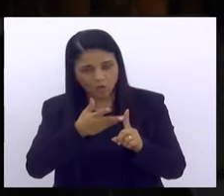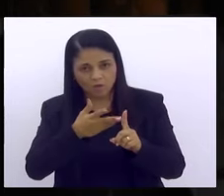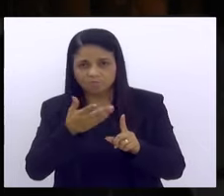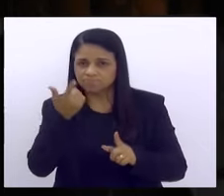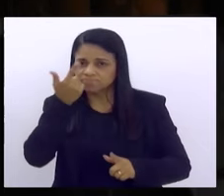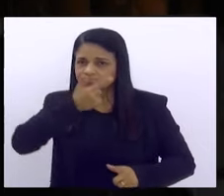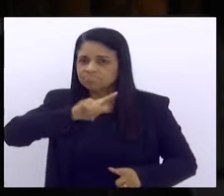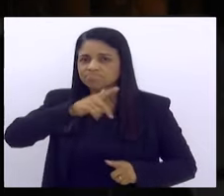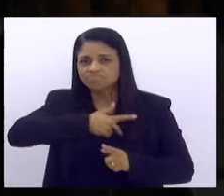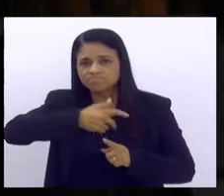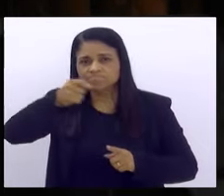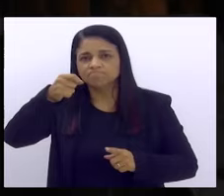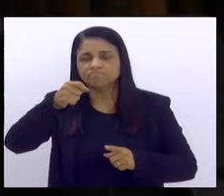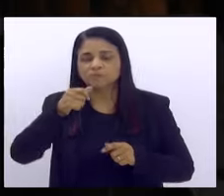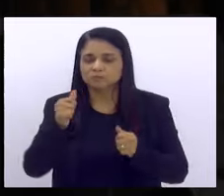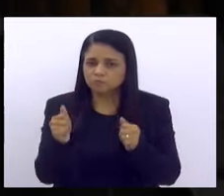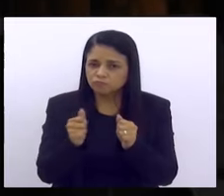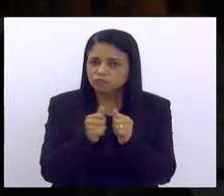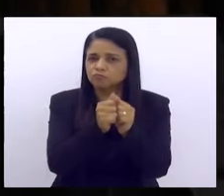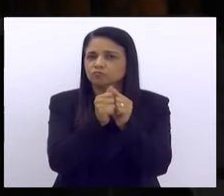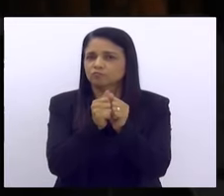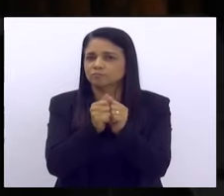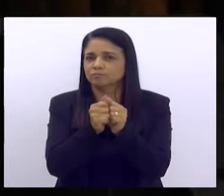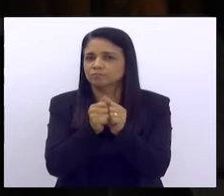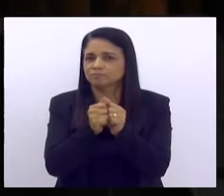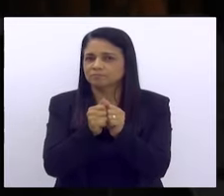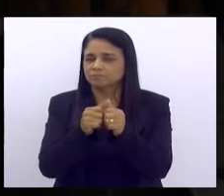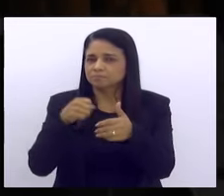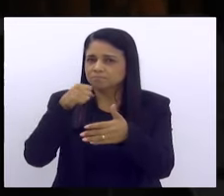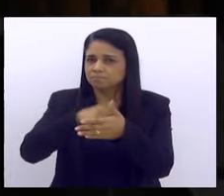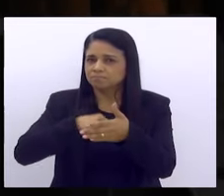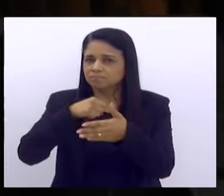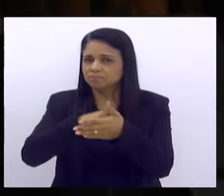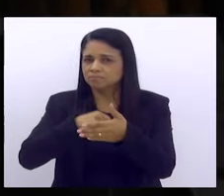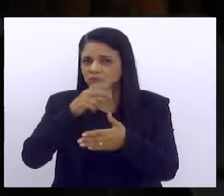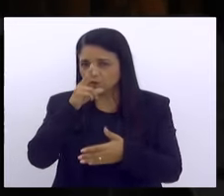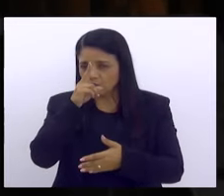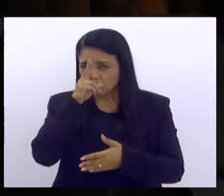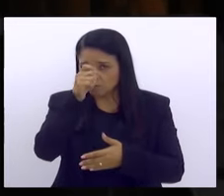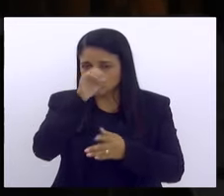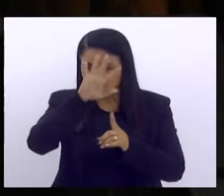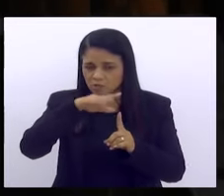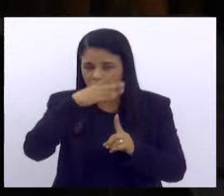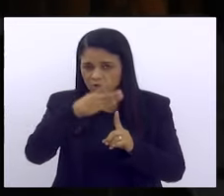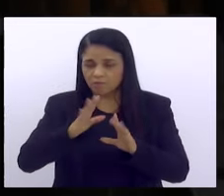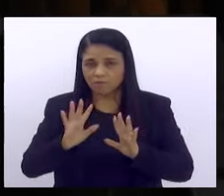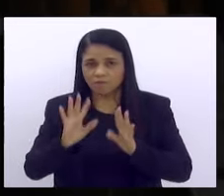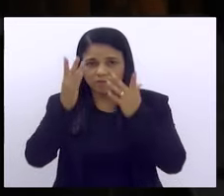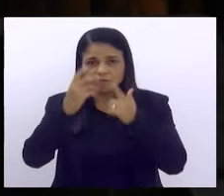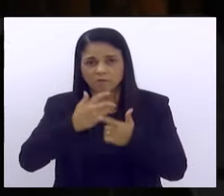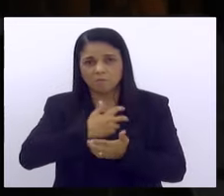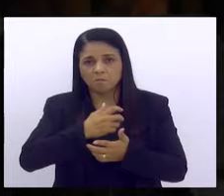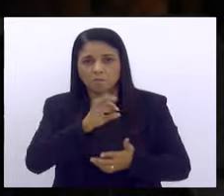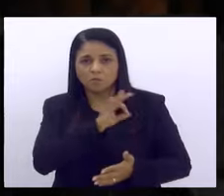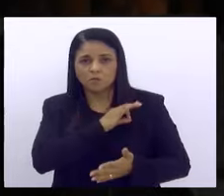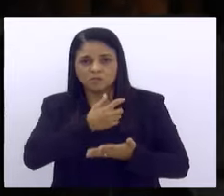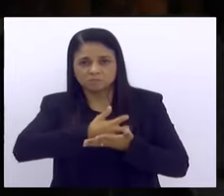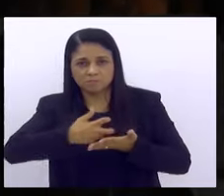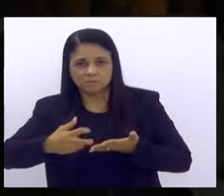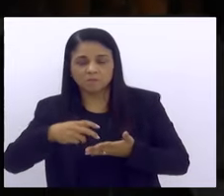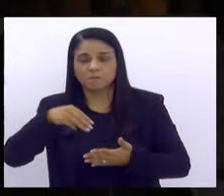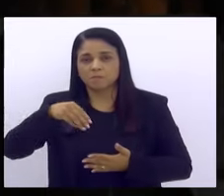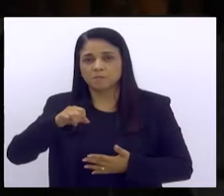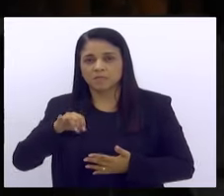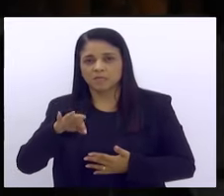vençam. Estamos do lado dos senhores. Força e honra. Viva a Polícia Penal, viva a Polícia Militar, viva a